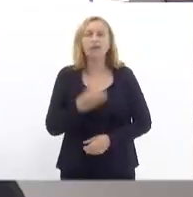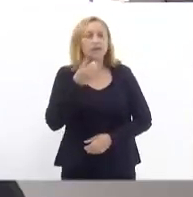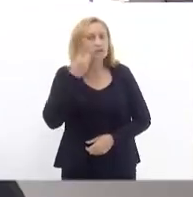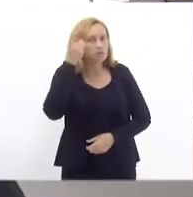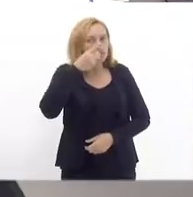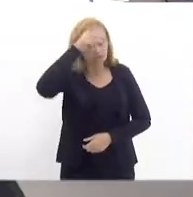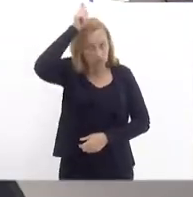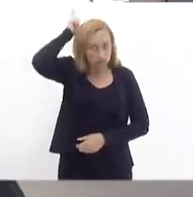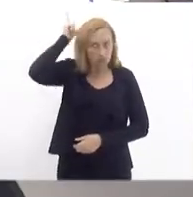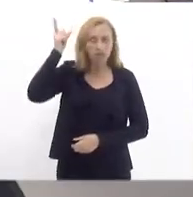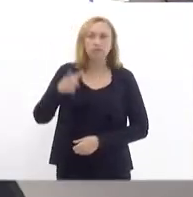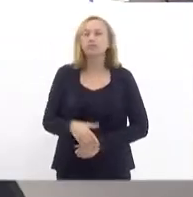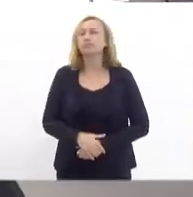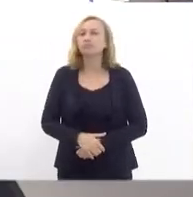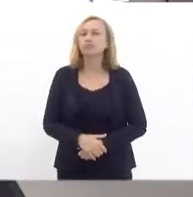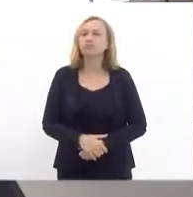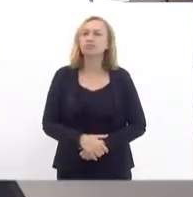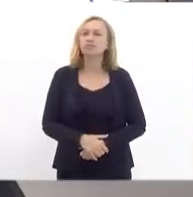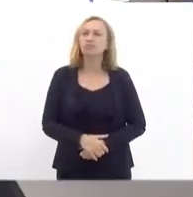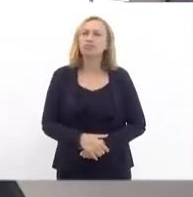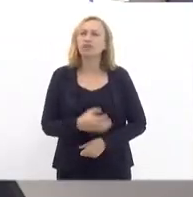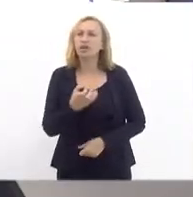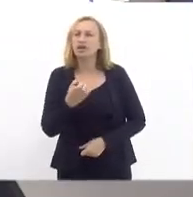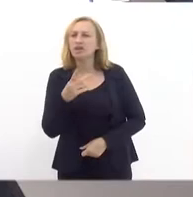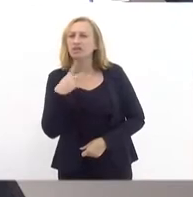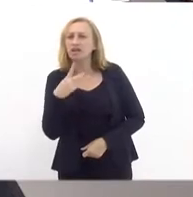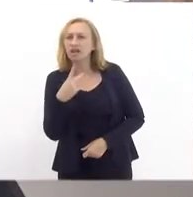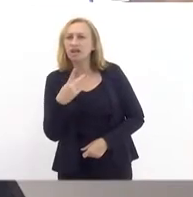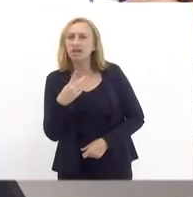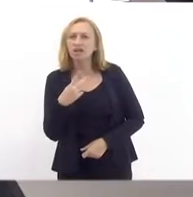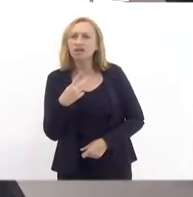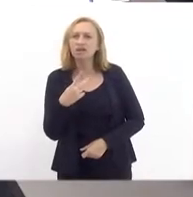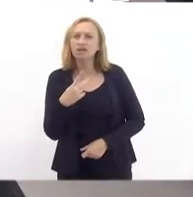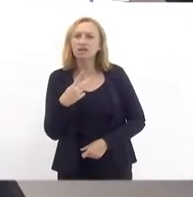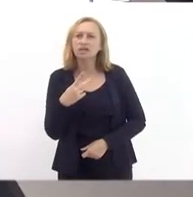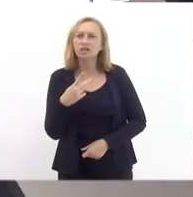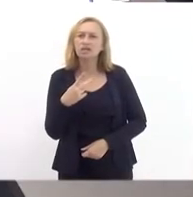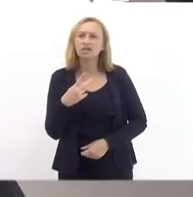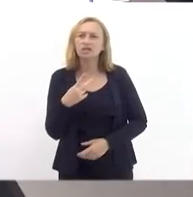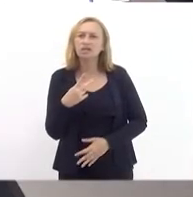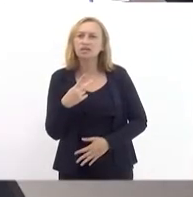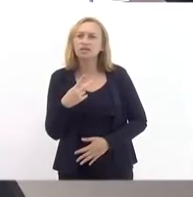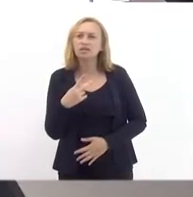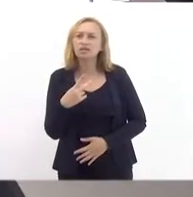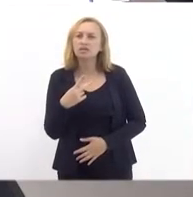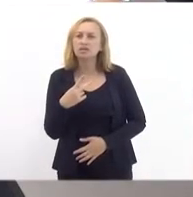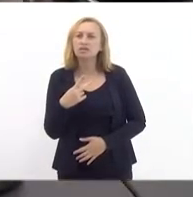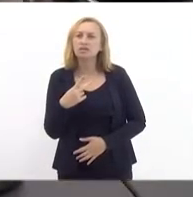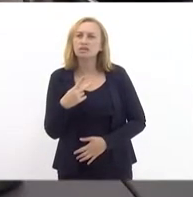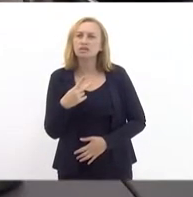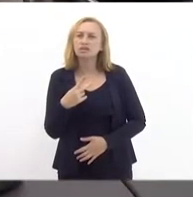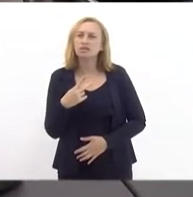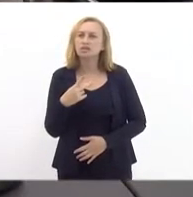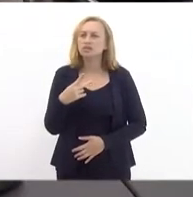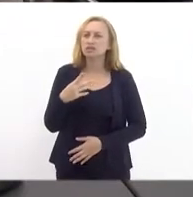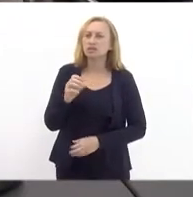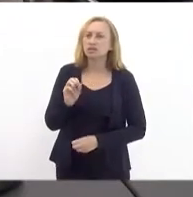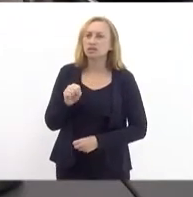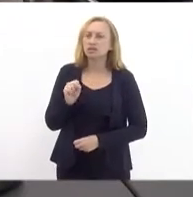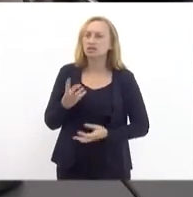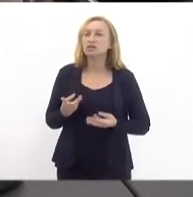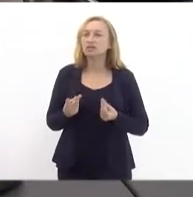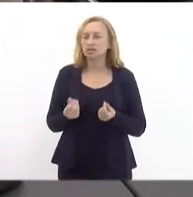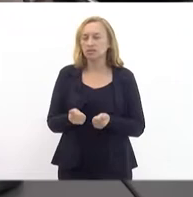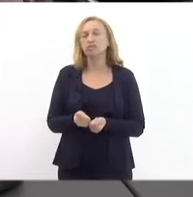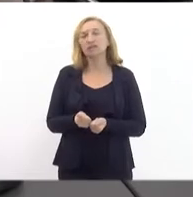Luiz Paulo Corrêa da Rocha. Quer alguma consideração? Tem alguma consideração na fala da deputada Marta Rocha? Não, né? Assim, a gente se sensibiliza